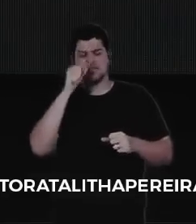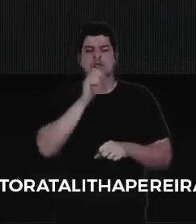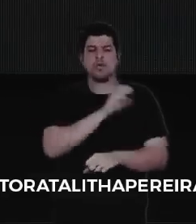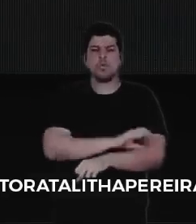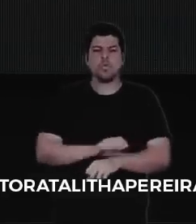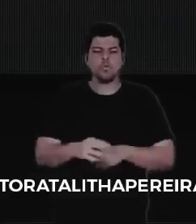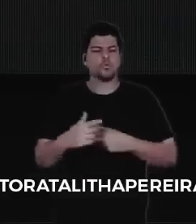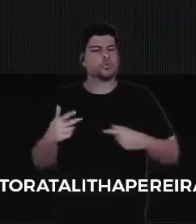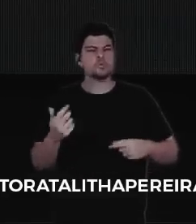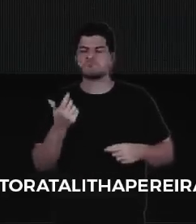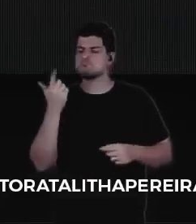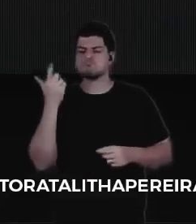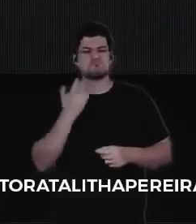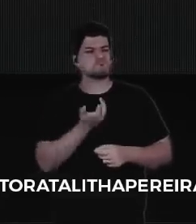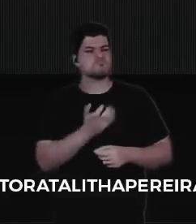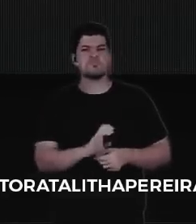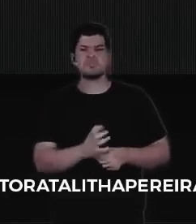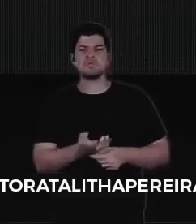liberar.